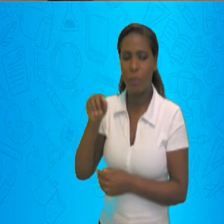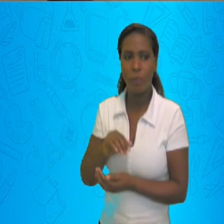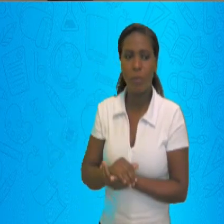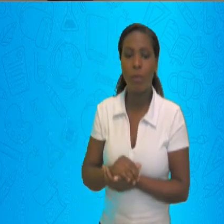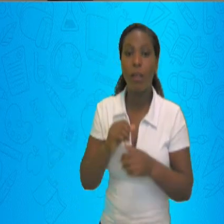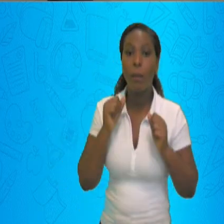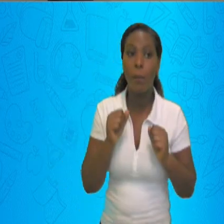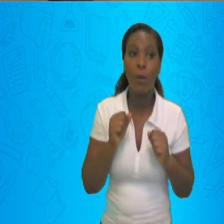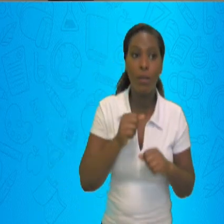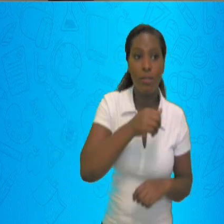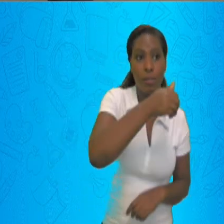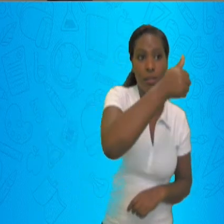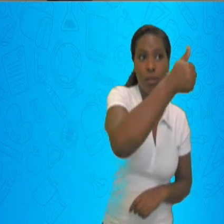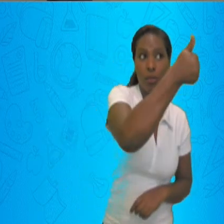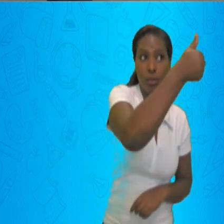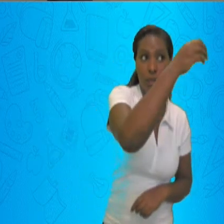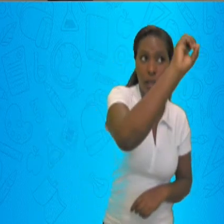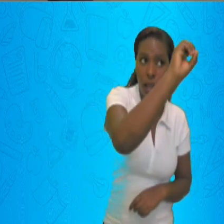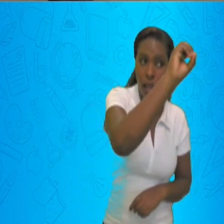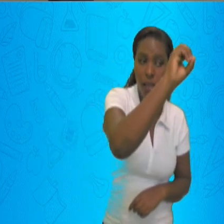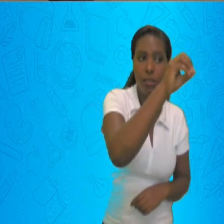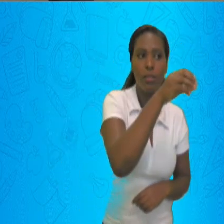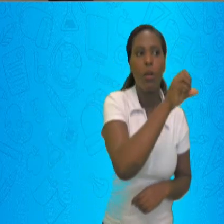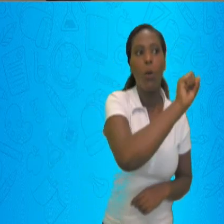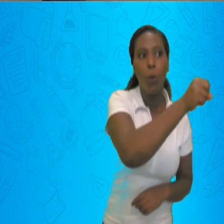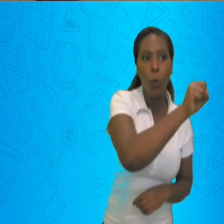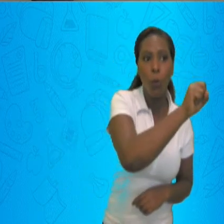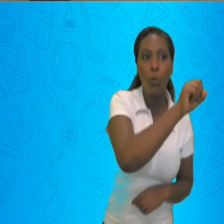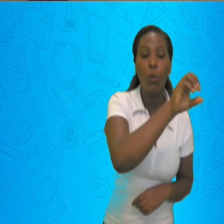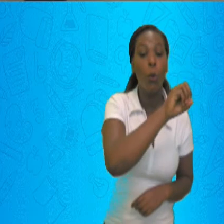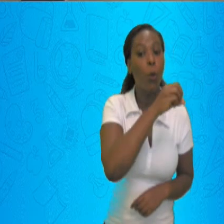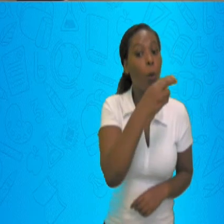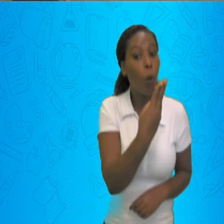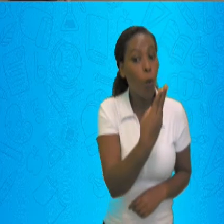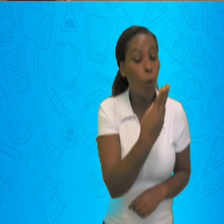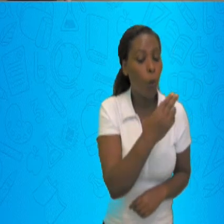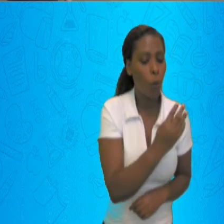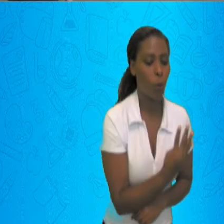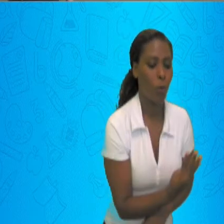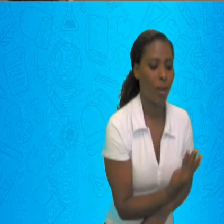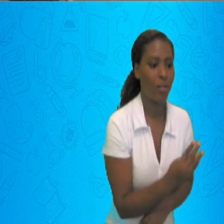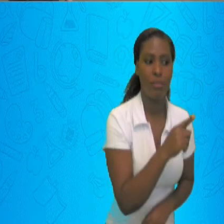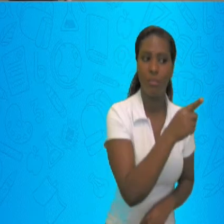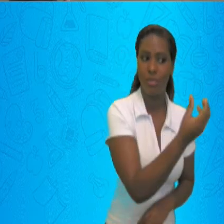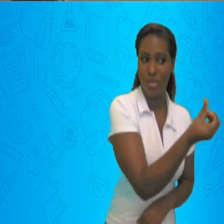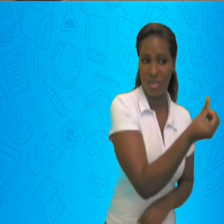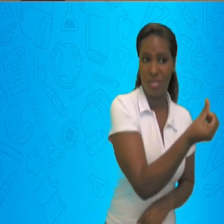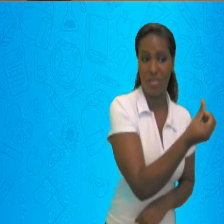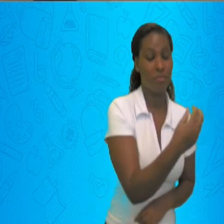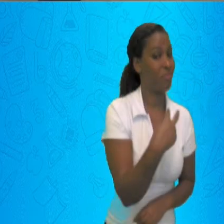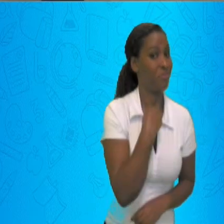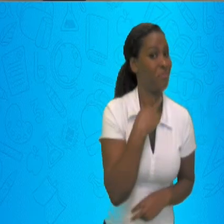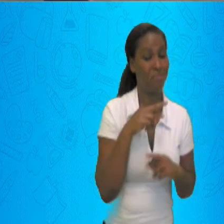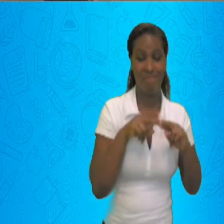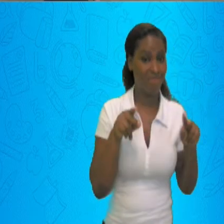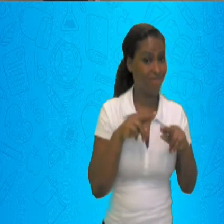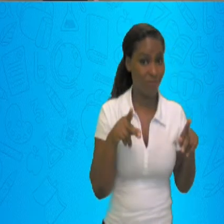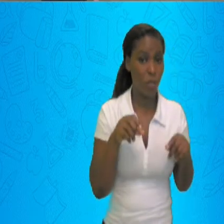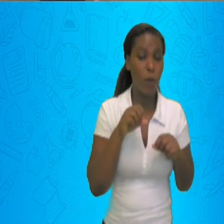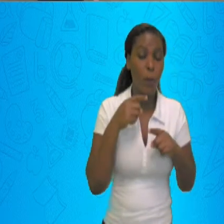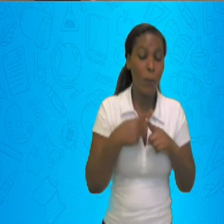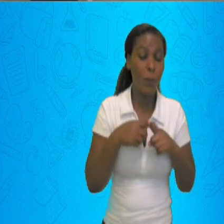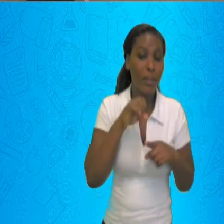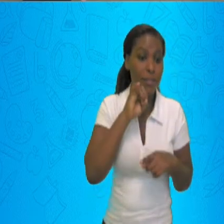10, pode ser o 8 e pode ser o 4. Não pode ser o 6, porque se eu coloco